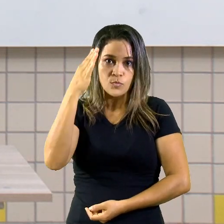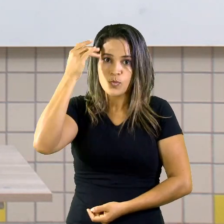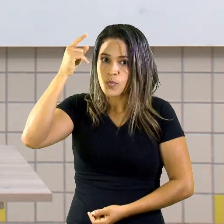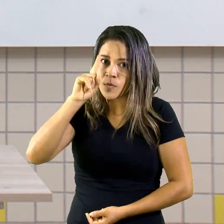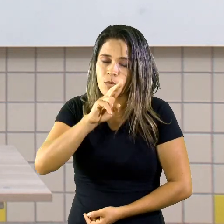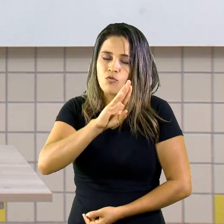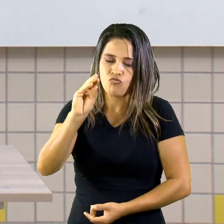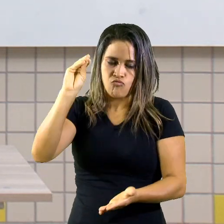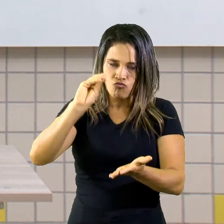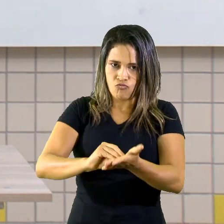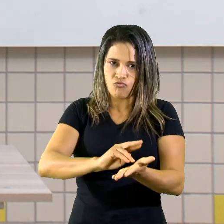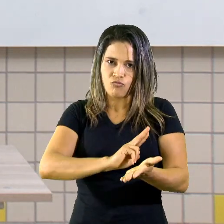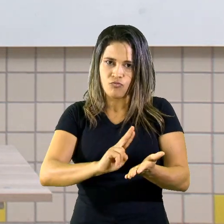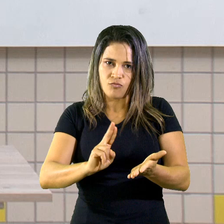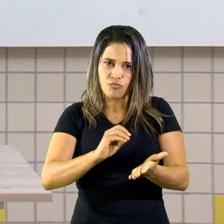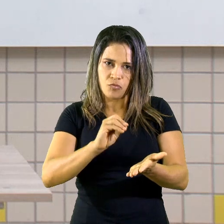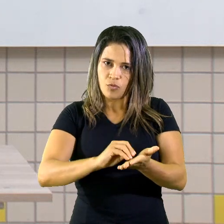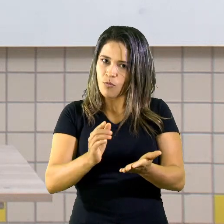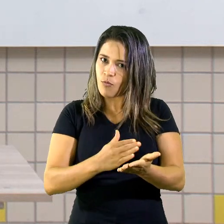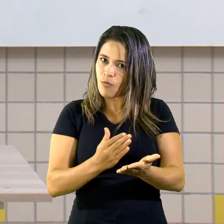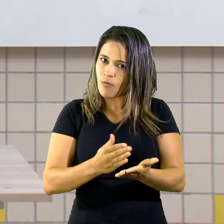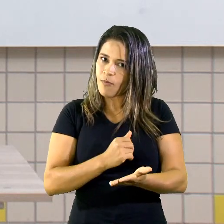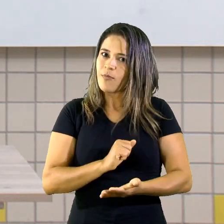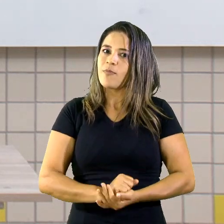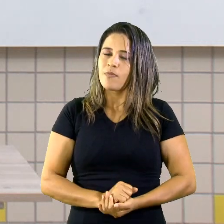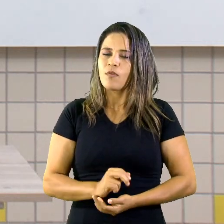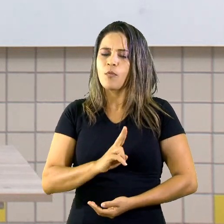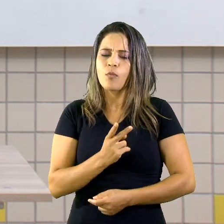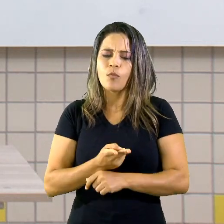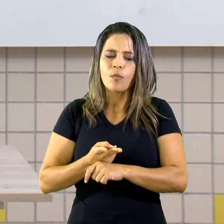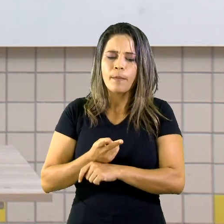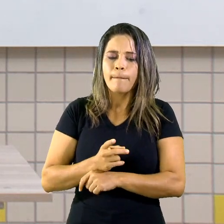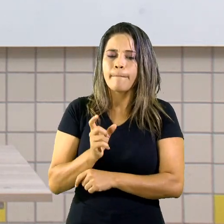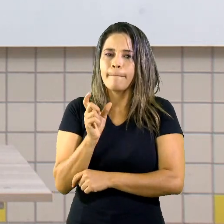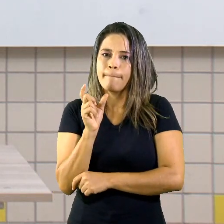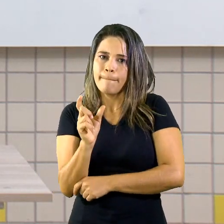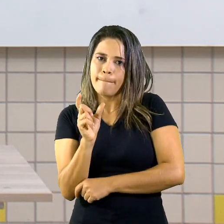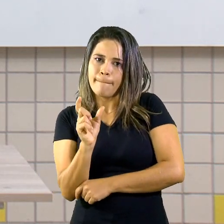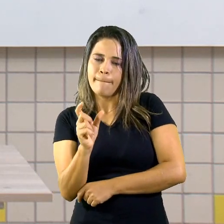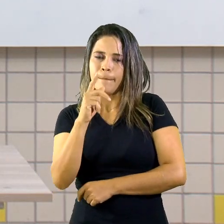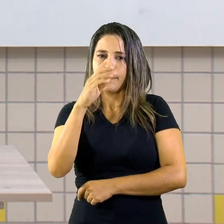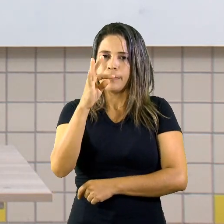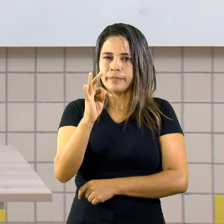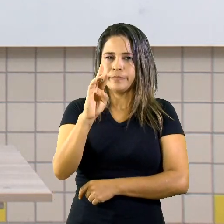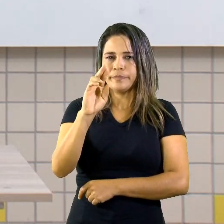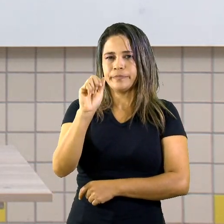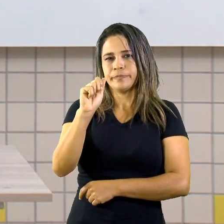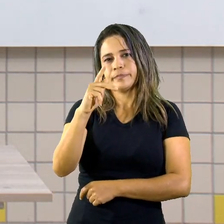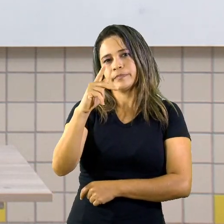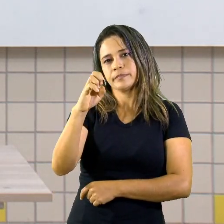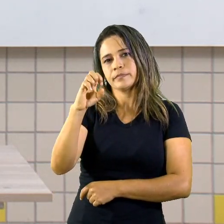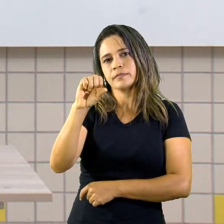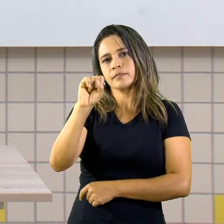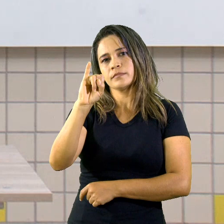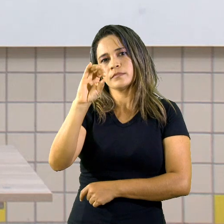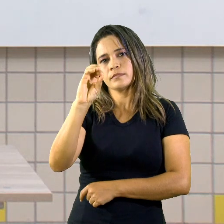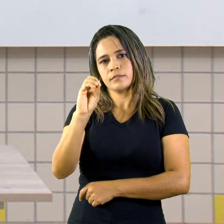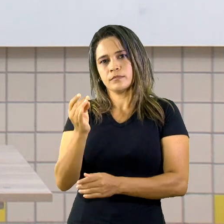um trapézio. Vamos procurar a palavra trapézio aqui no nosso quadro e grudar bem do